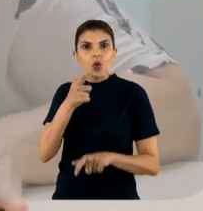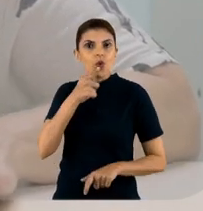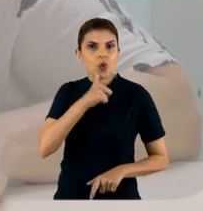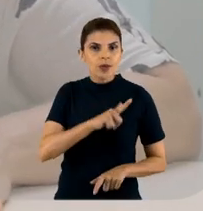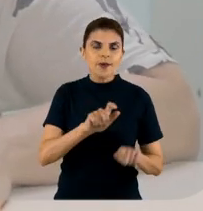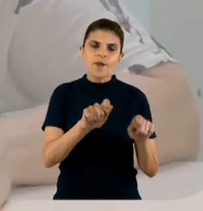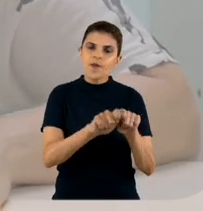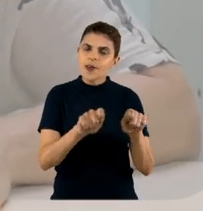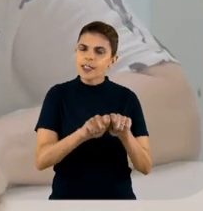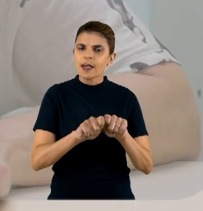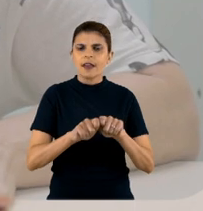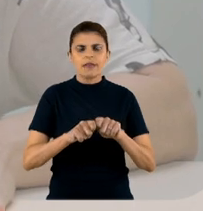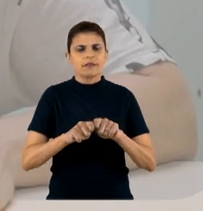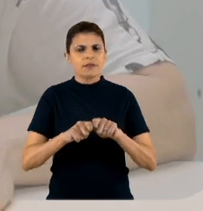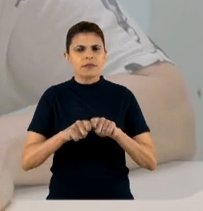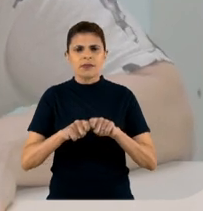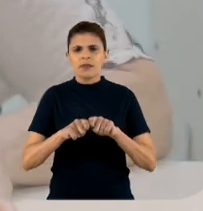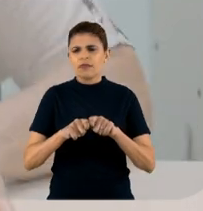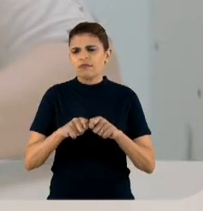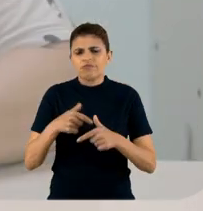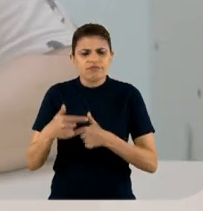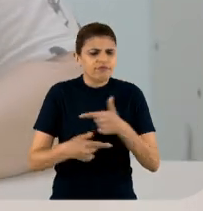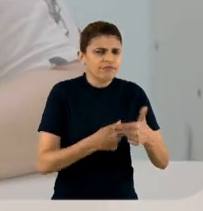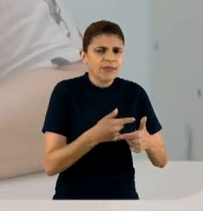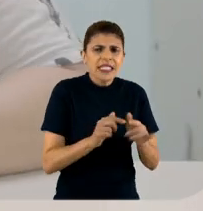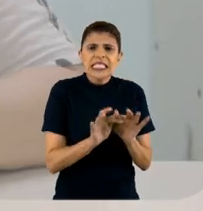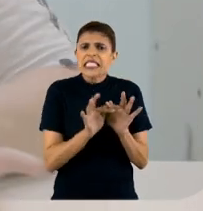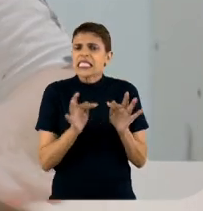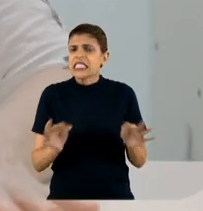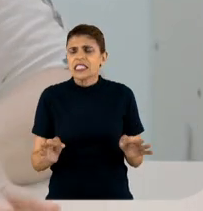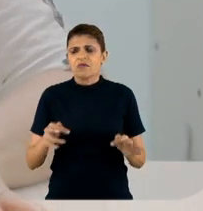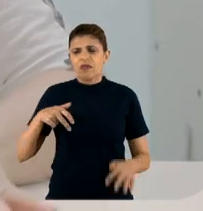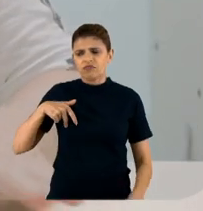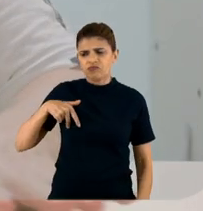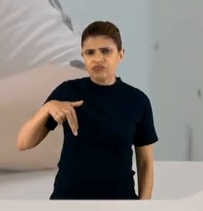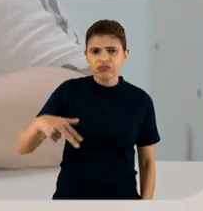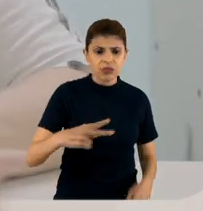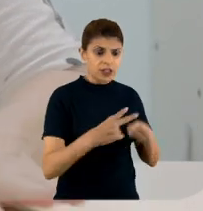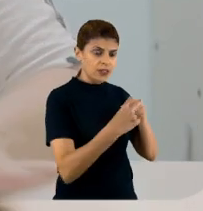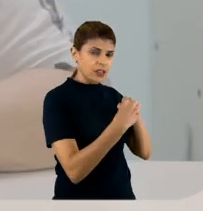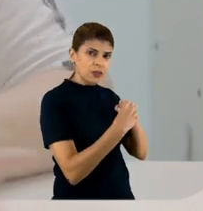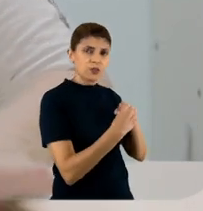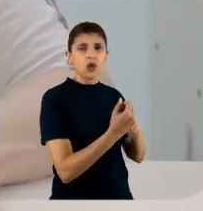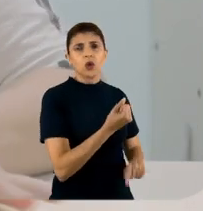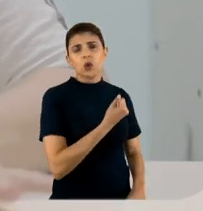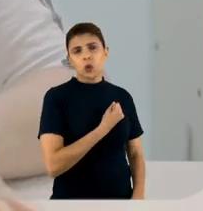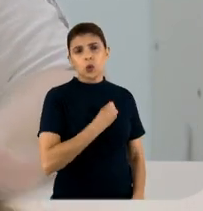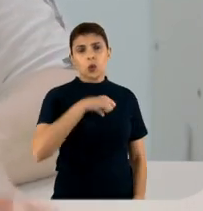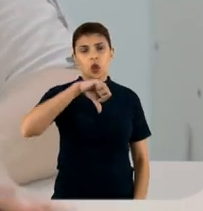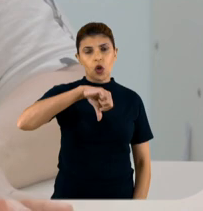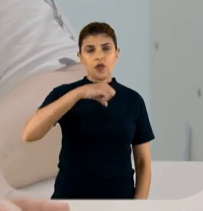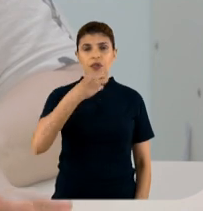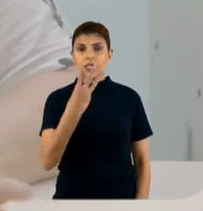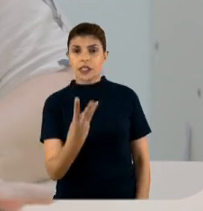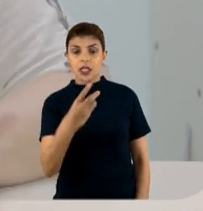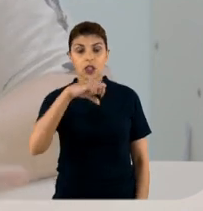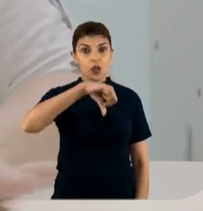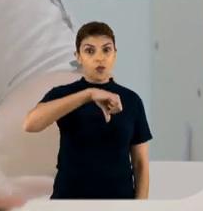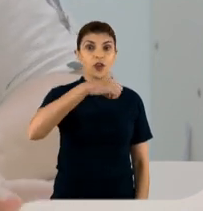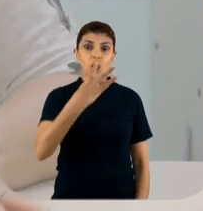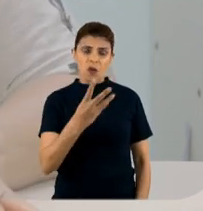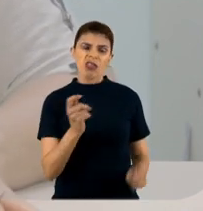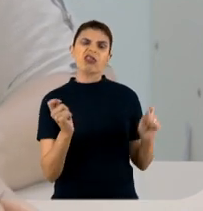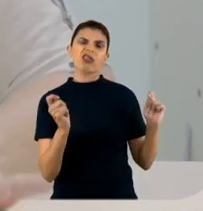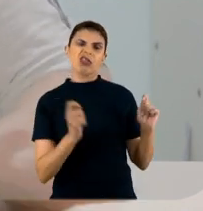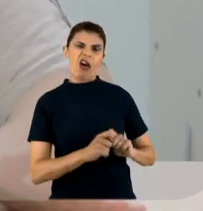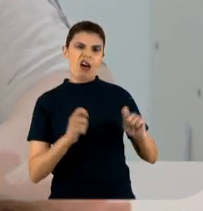a conseguir fazer atividades Simples então essa pessoa mesmo que a oximetria dela esteja 93 94%